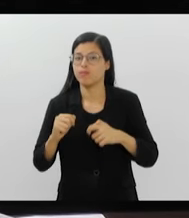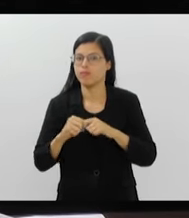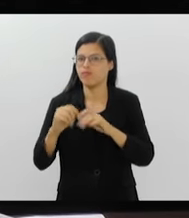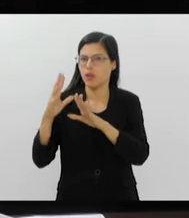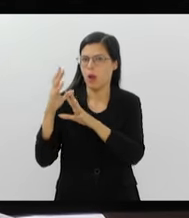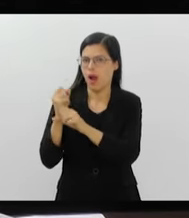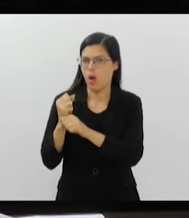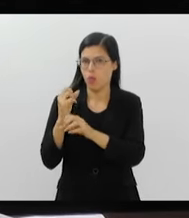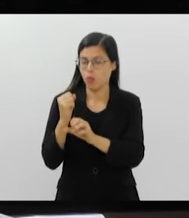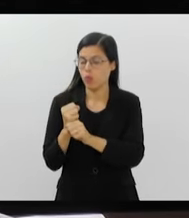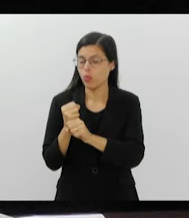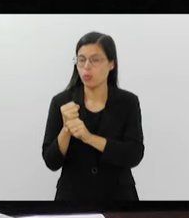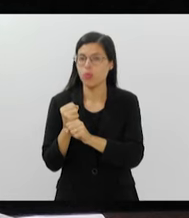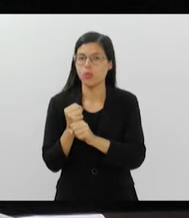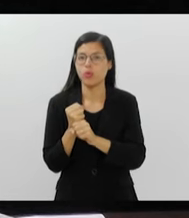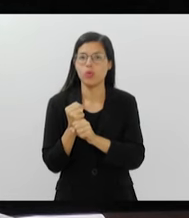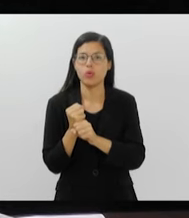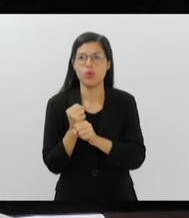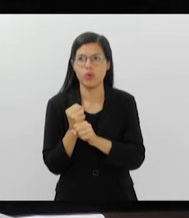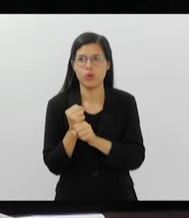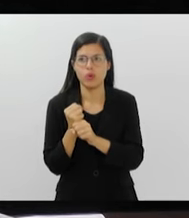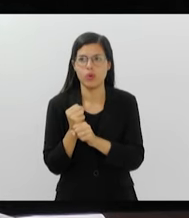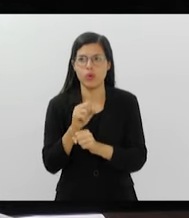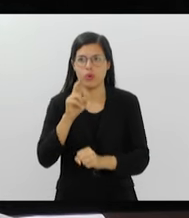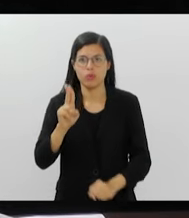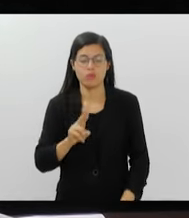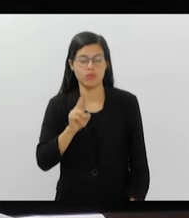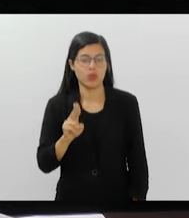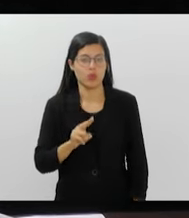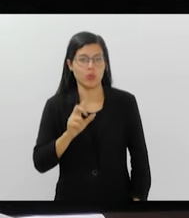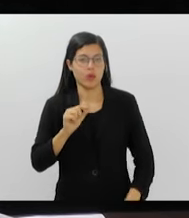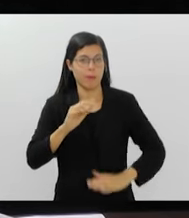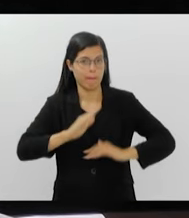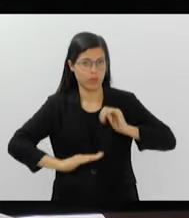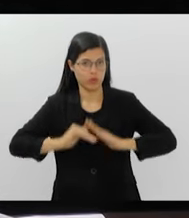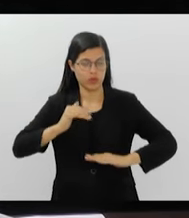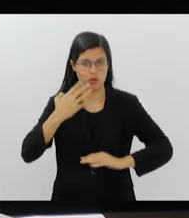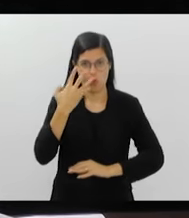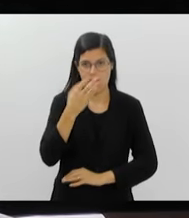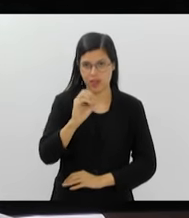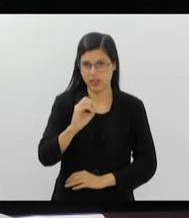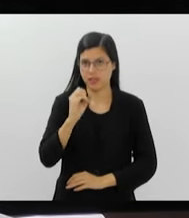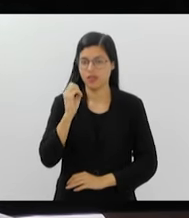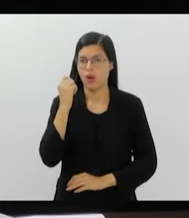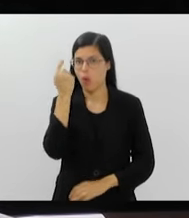cálculo, trabalhando o profissional de 40 horas, como